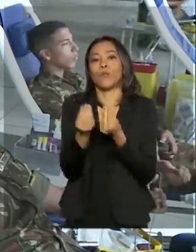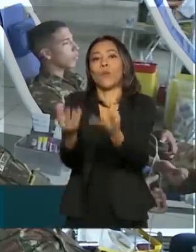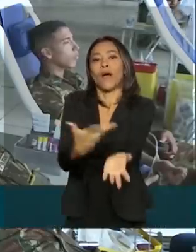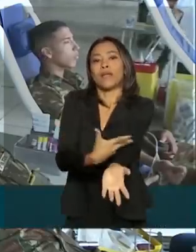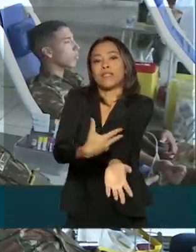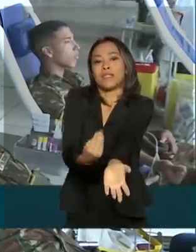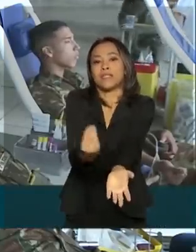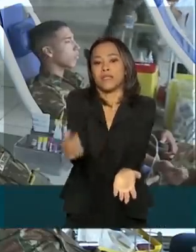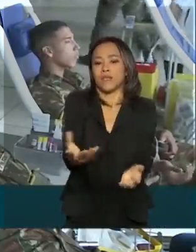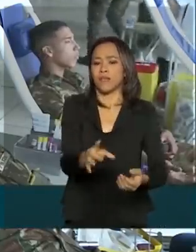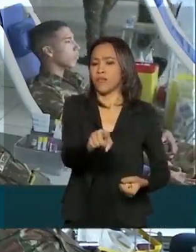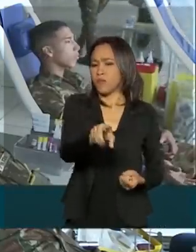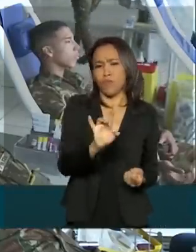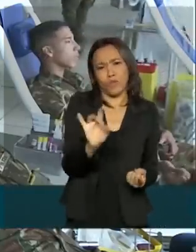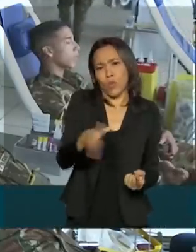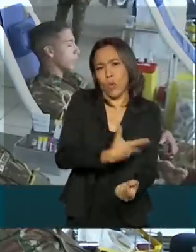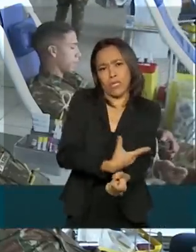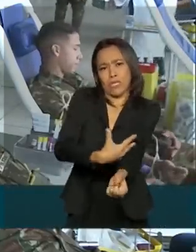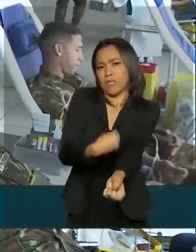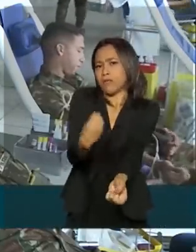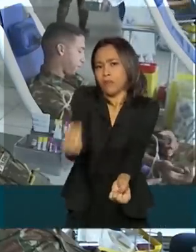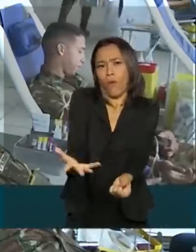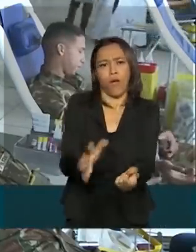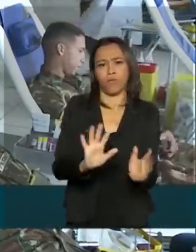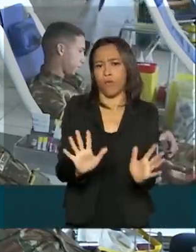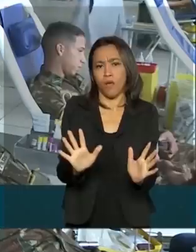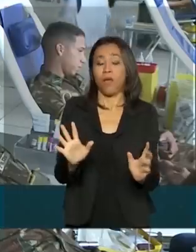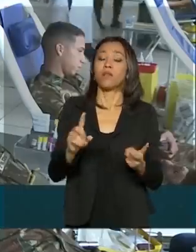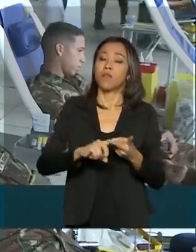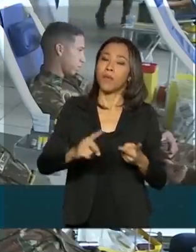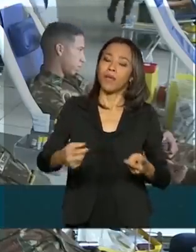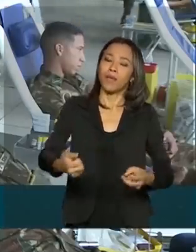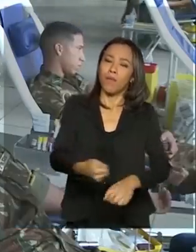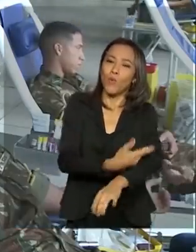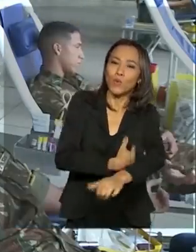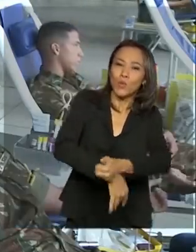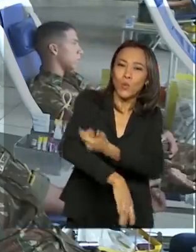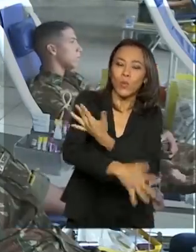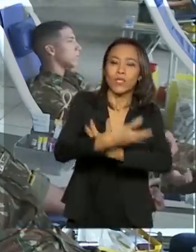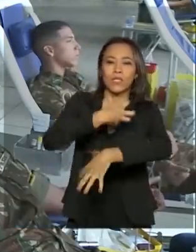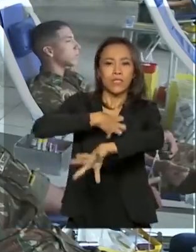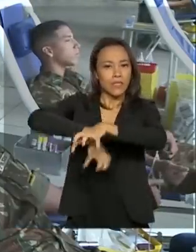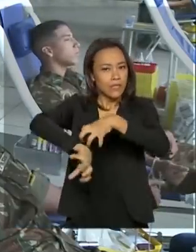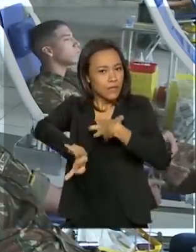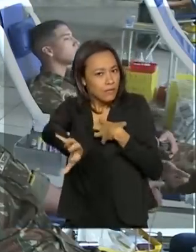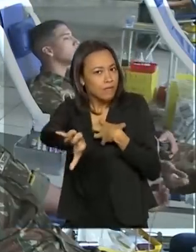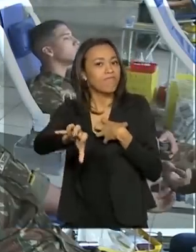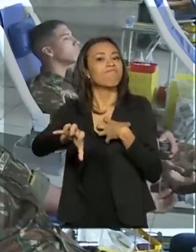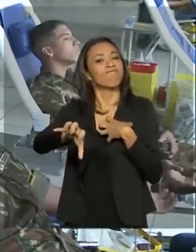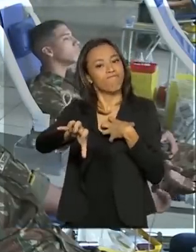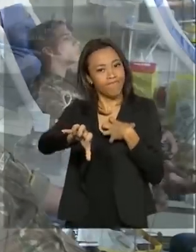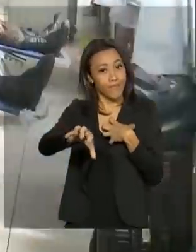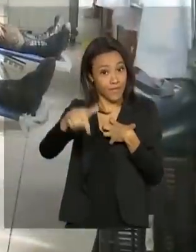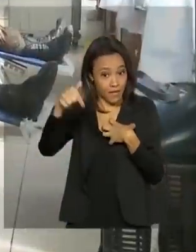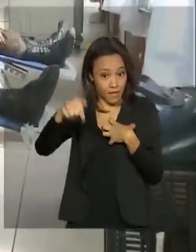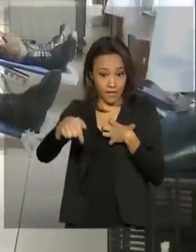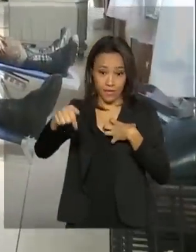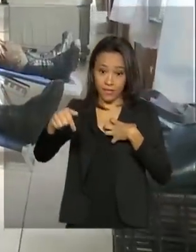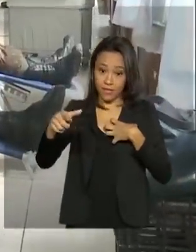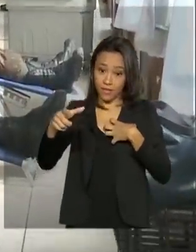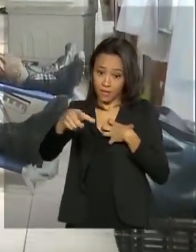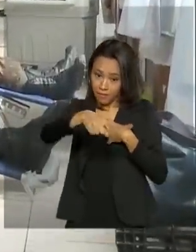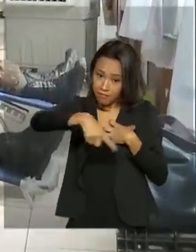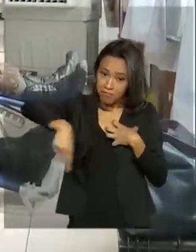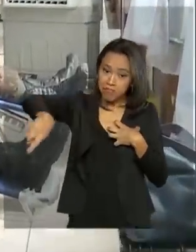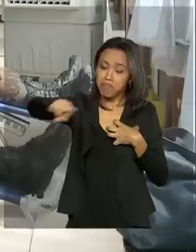só a parte de sangue, mas também a doação de emoções, de sentimentos, né? Um ambiente propício aqui com